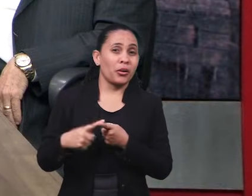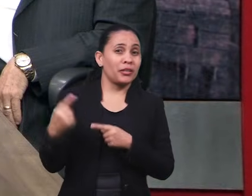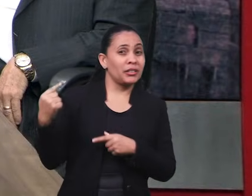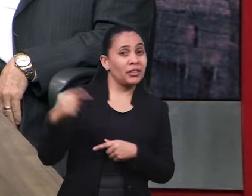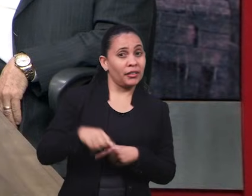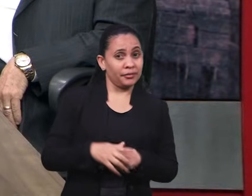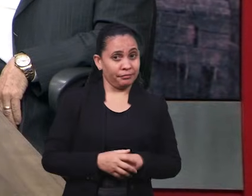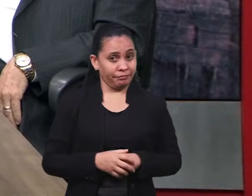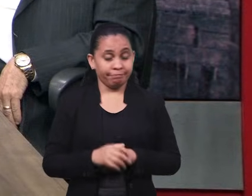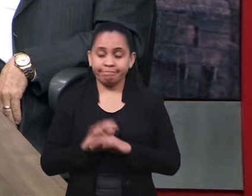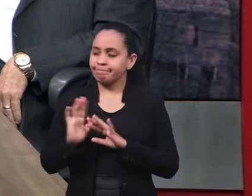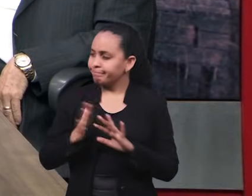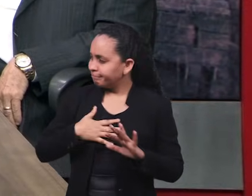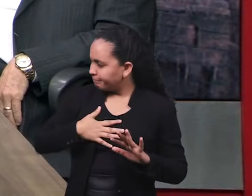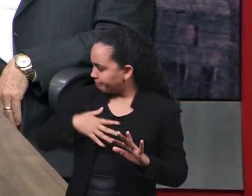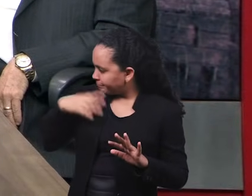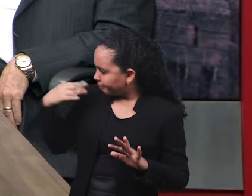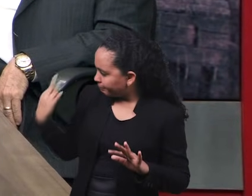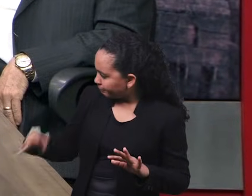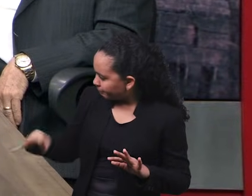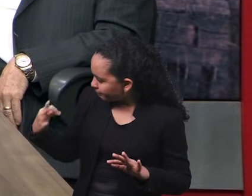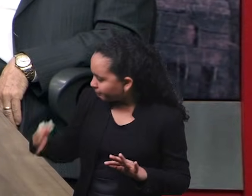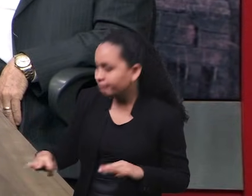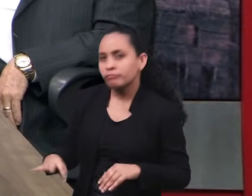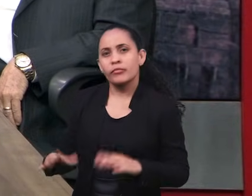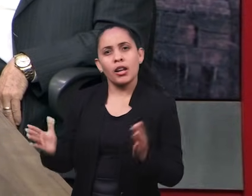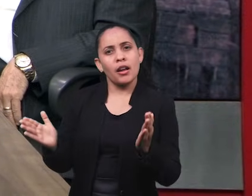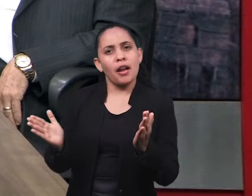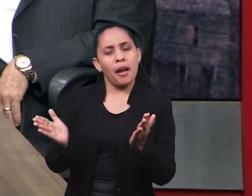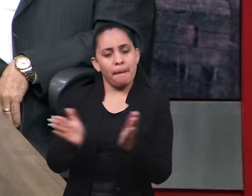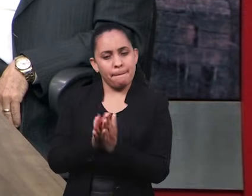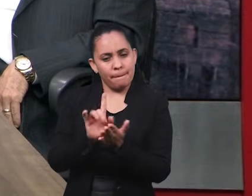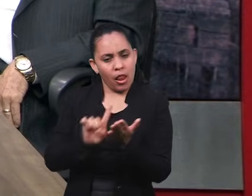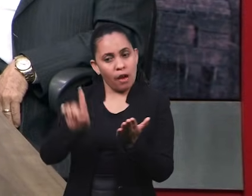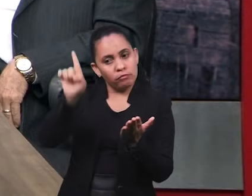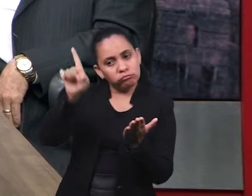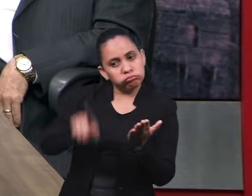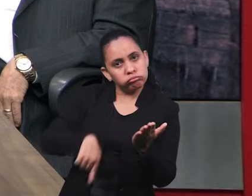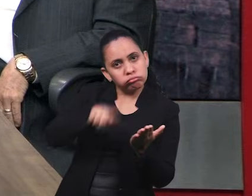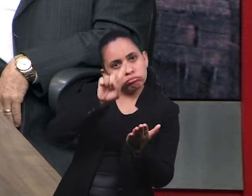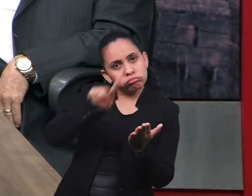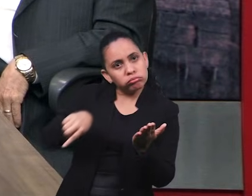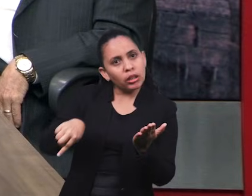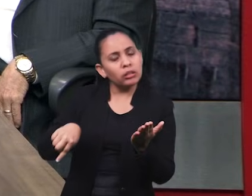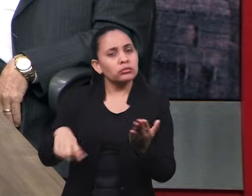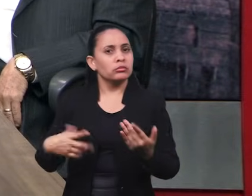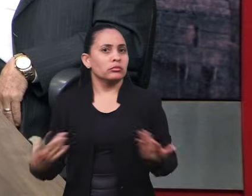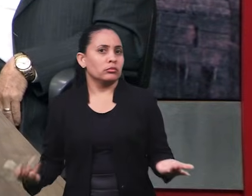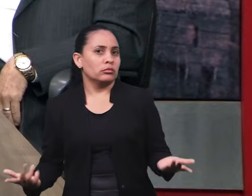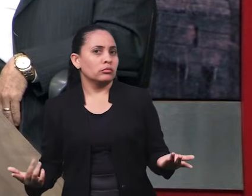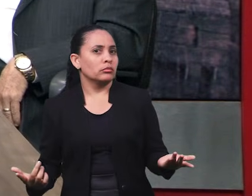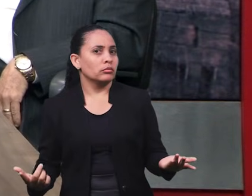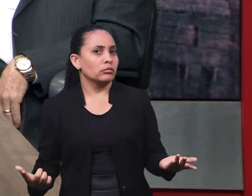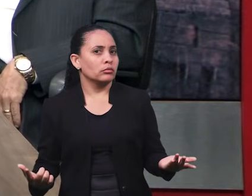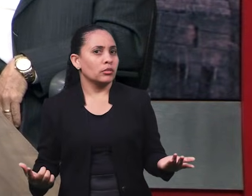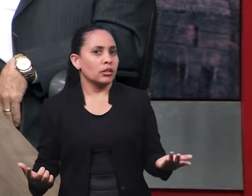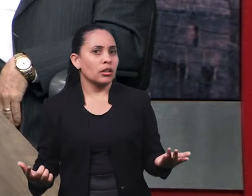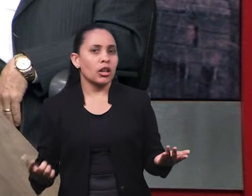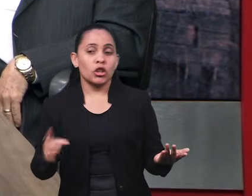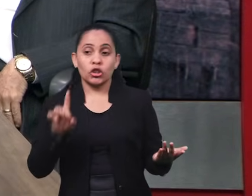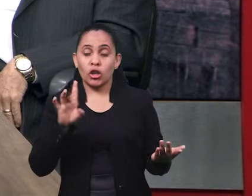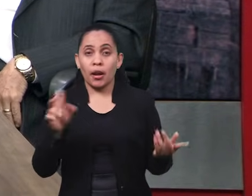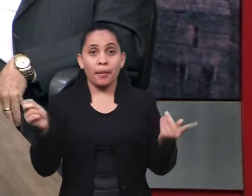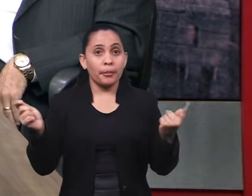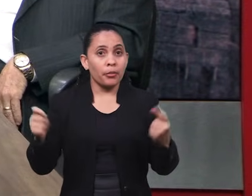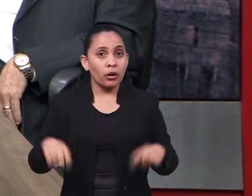porquê. Exatamente. Porque a Bíblia era vetada, a leitura da Bíblia, né? A Bíblia considerava-se que apenas